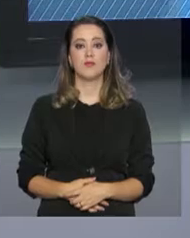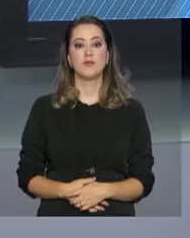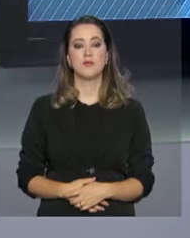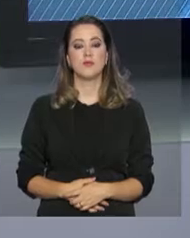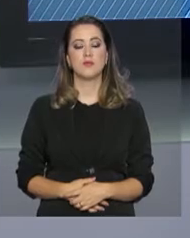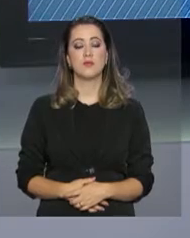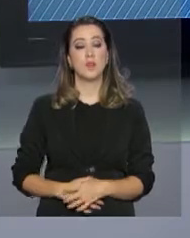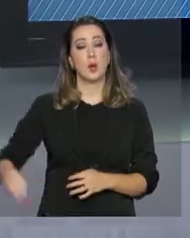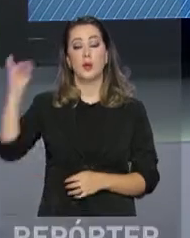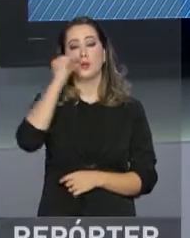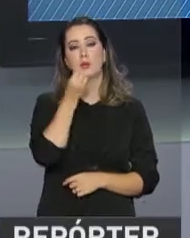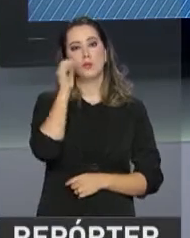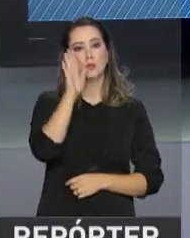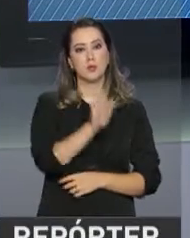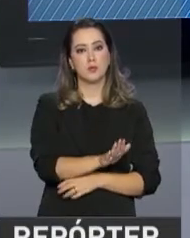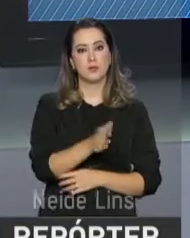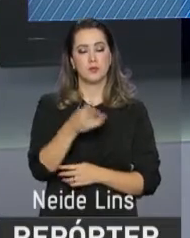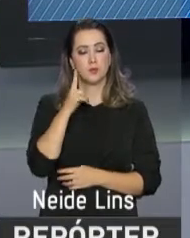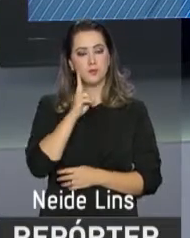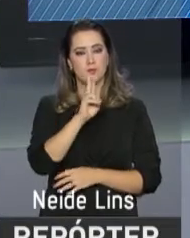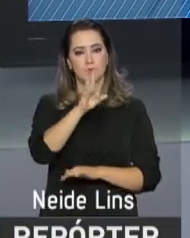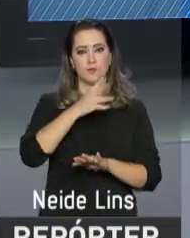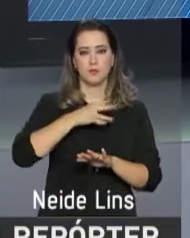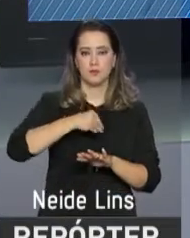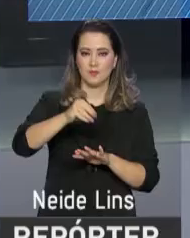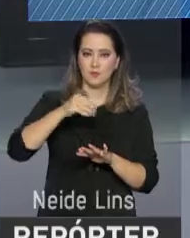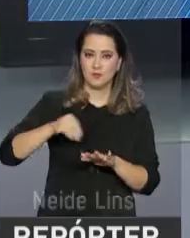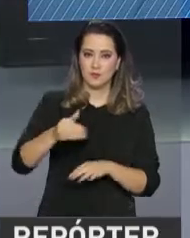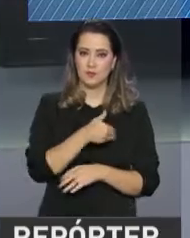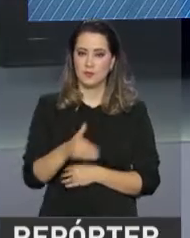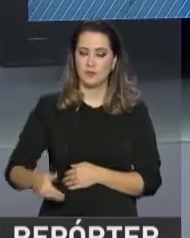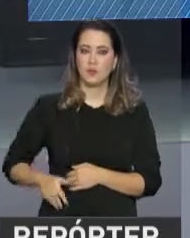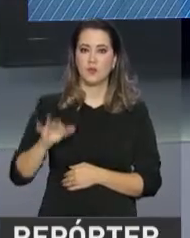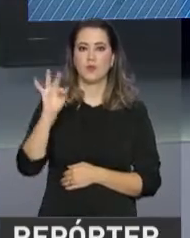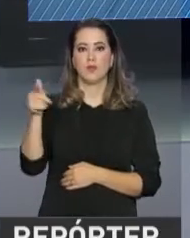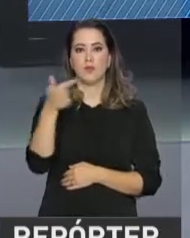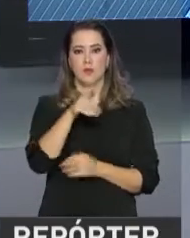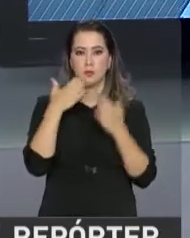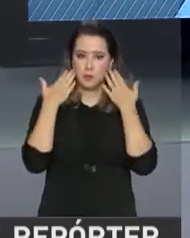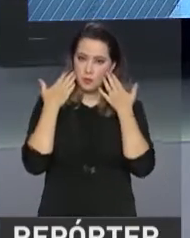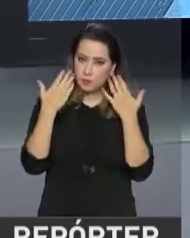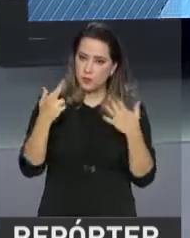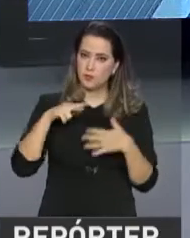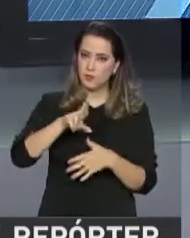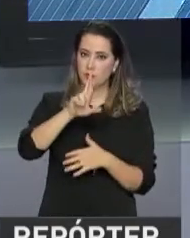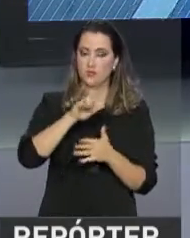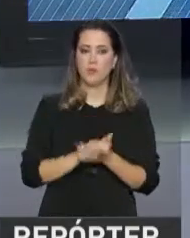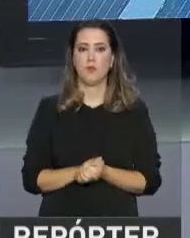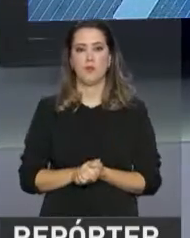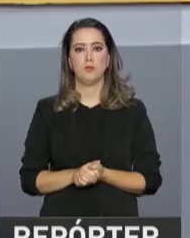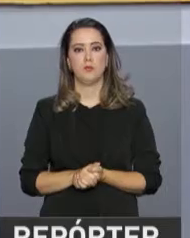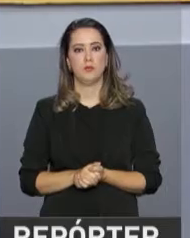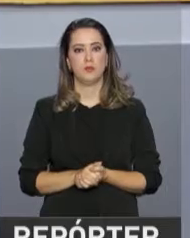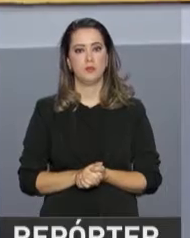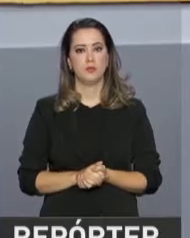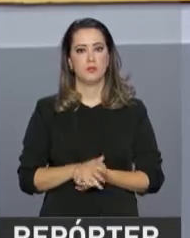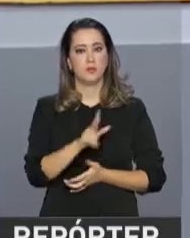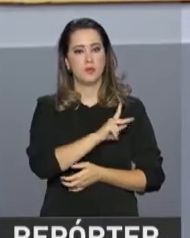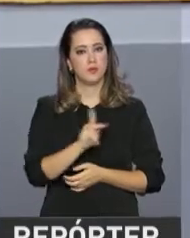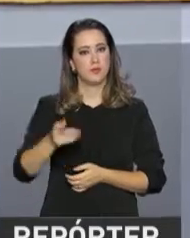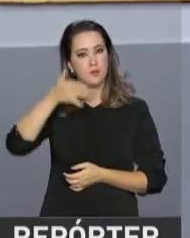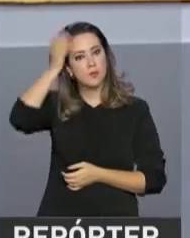olá boa tarde acompanha agora as notícias do governo federal em mais uma edição do repórter nbr o